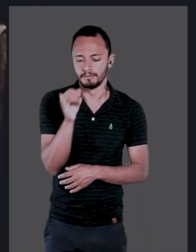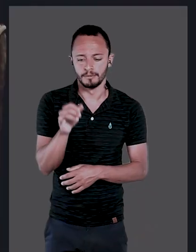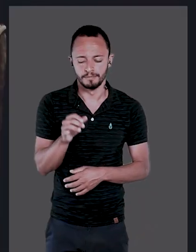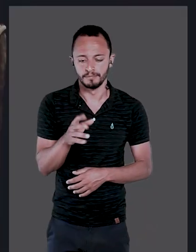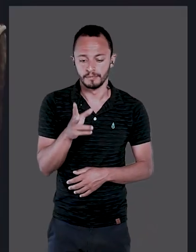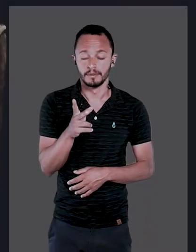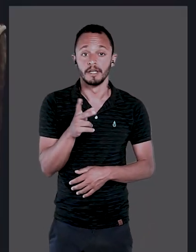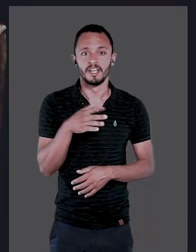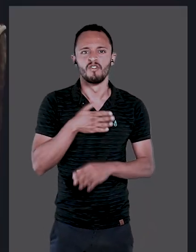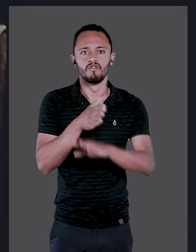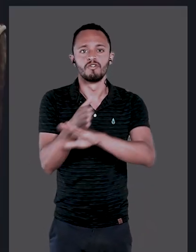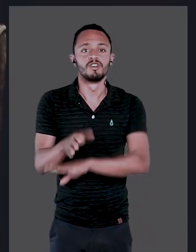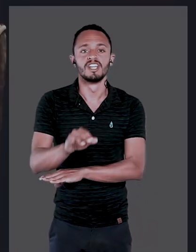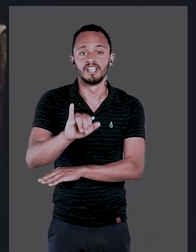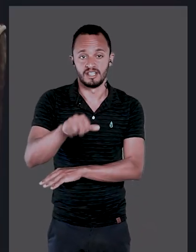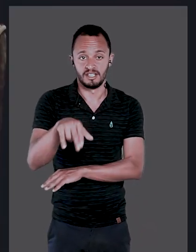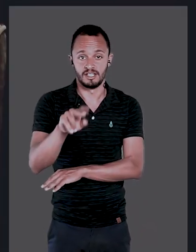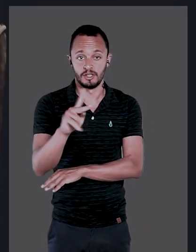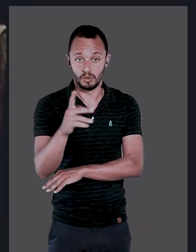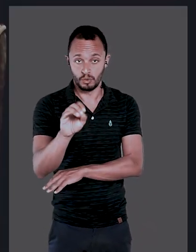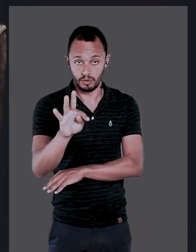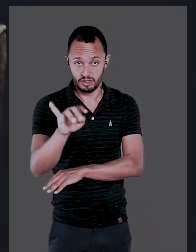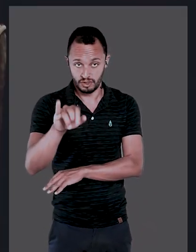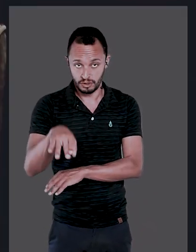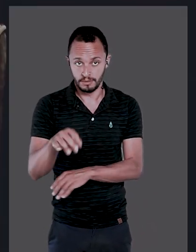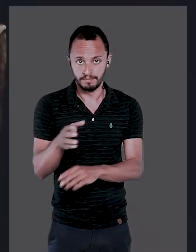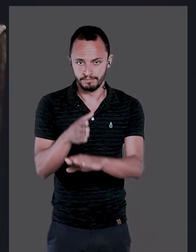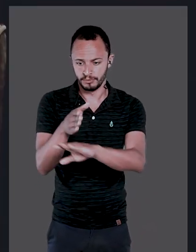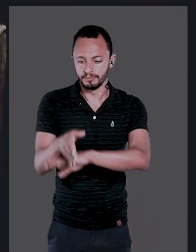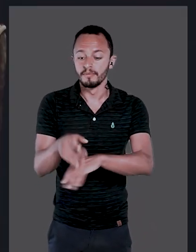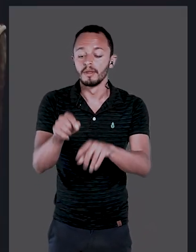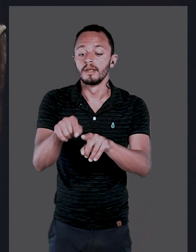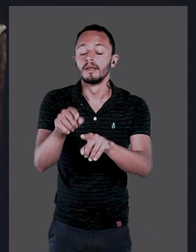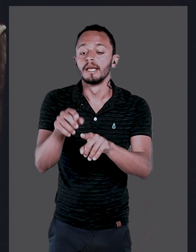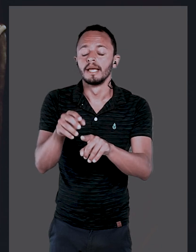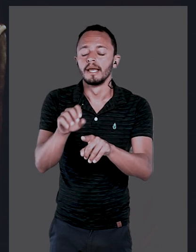o povo negro, se a gente passasse 300 anos